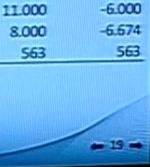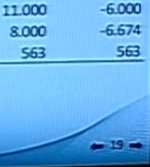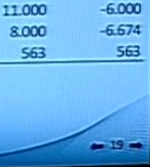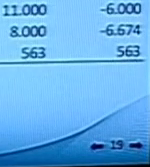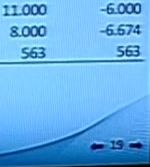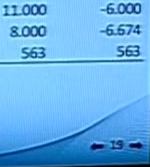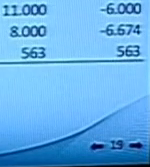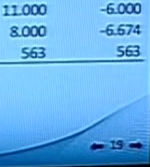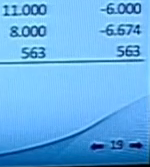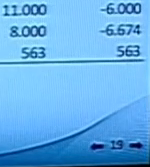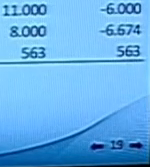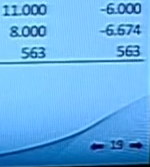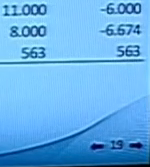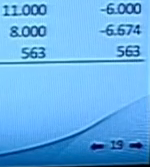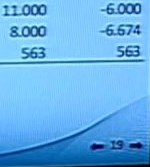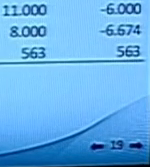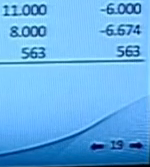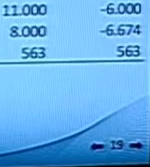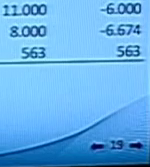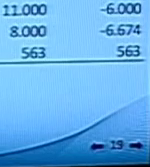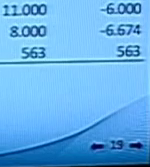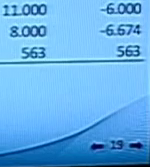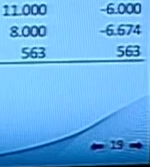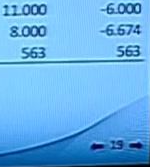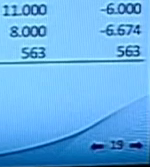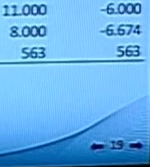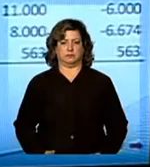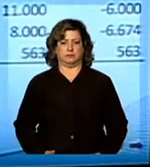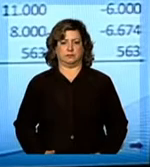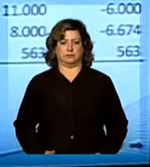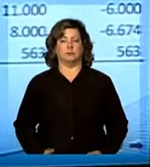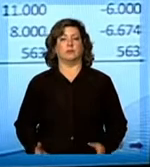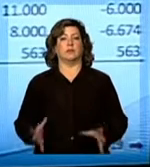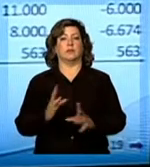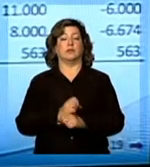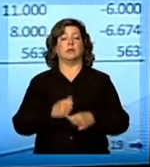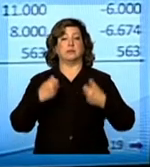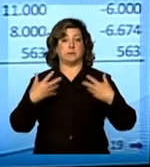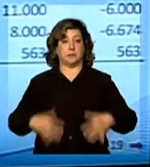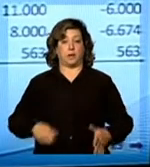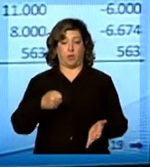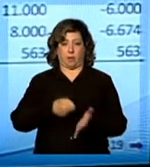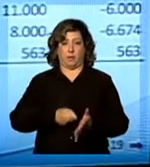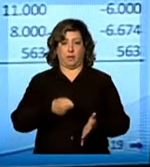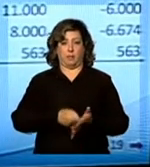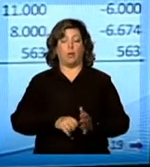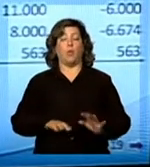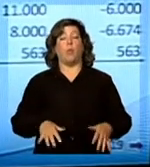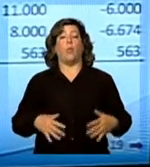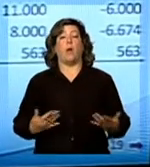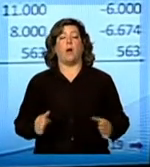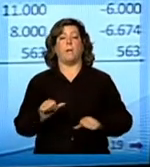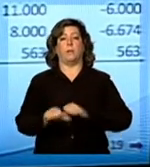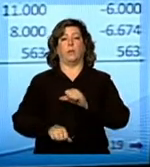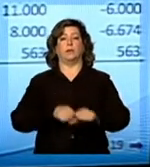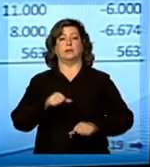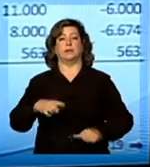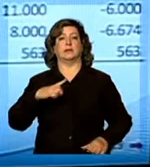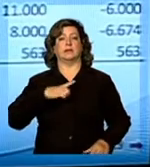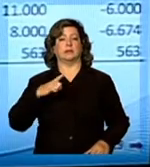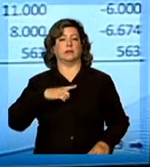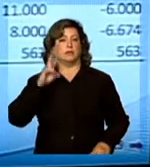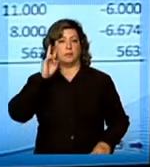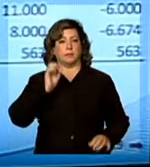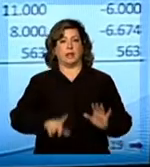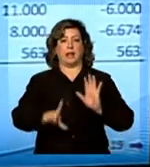em despesas discricionárias. Nas despesas obrigatórias, quais são as mudanças que há em relação à lei